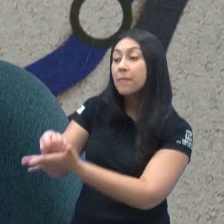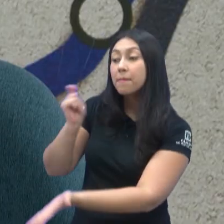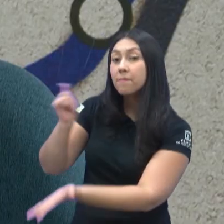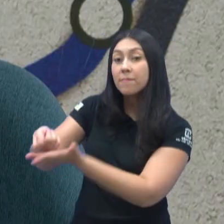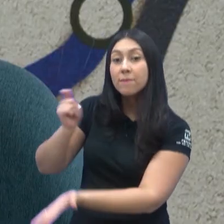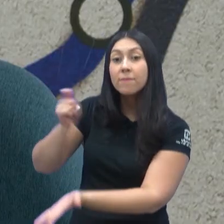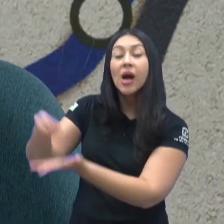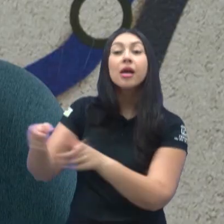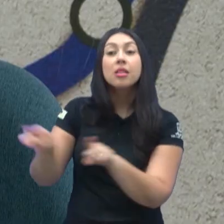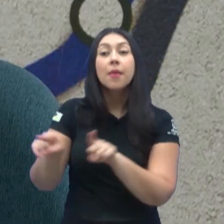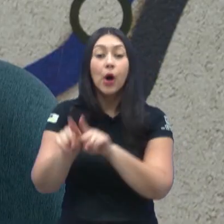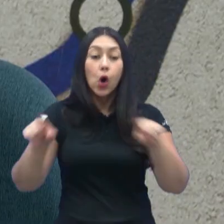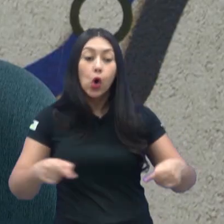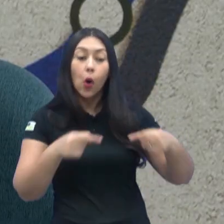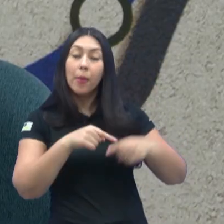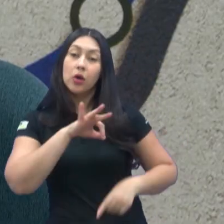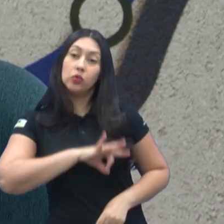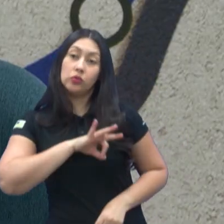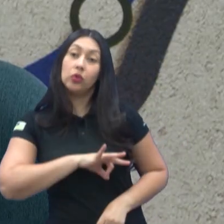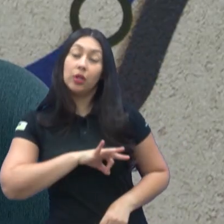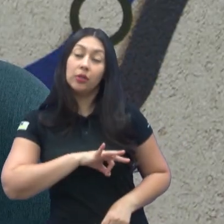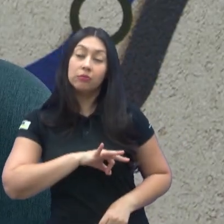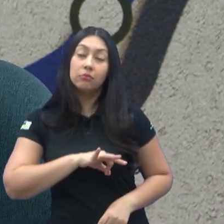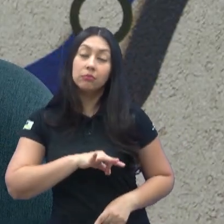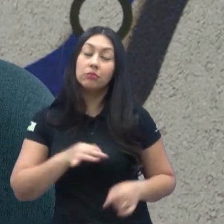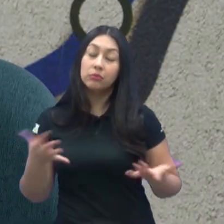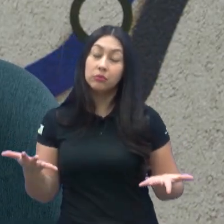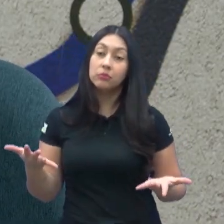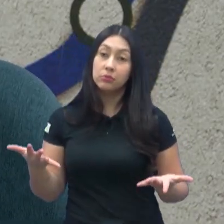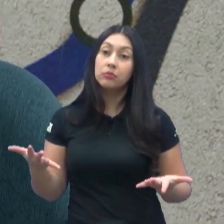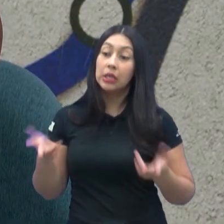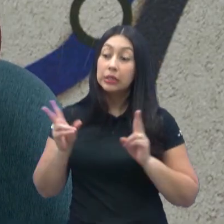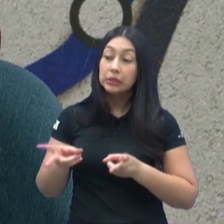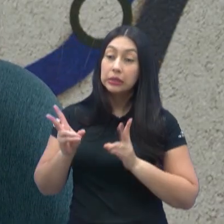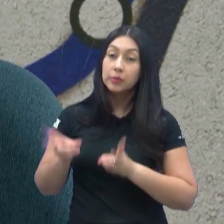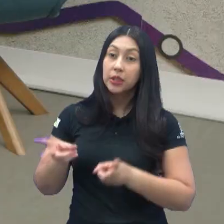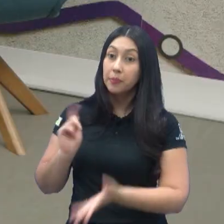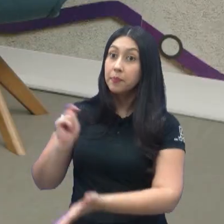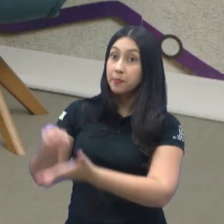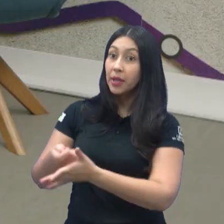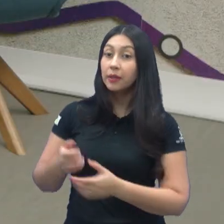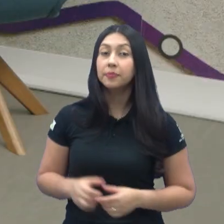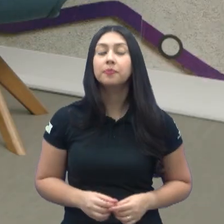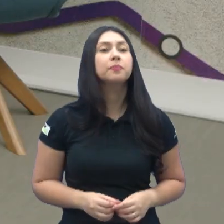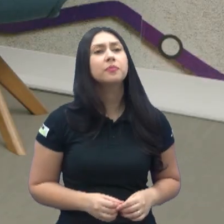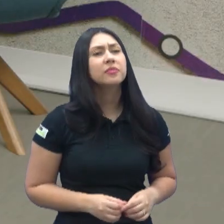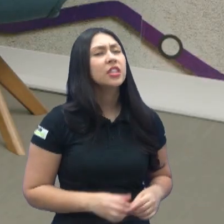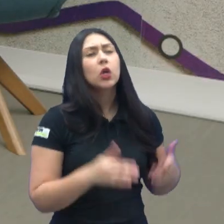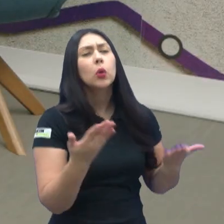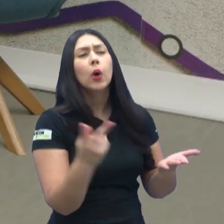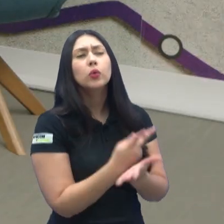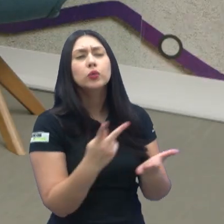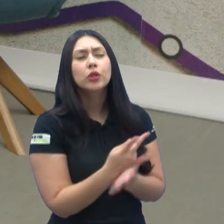e um valor que ele consiga fazer, né? De forma constante. Doutora, quais erros as pessoas